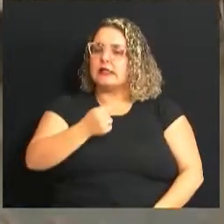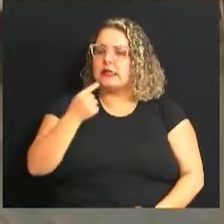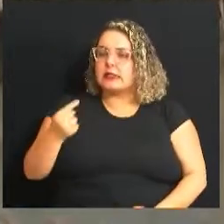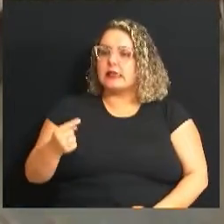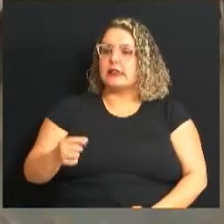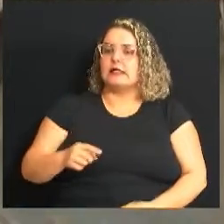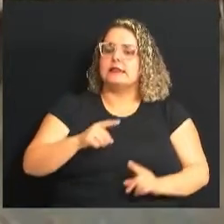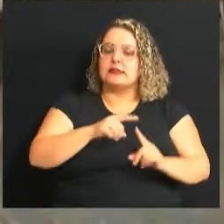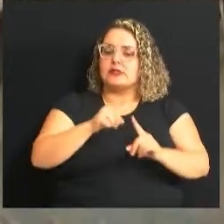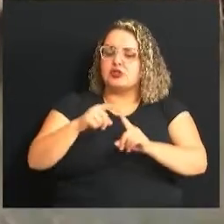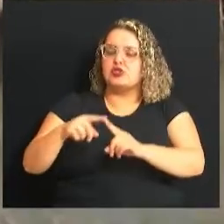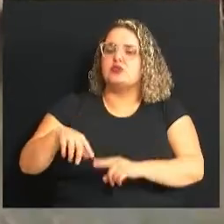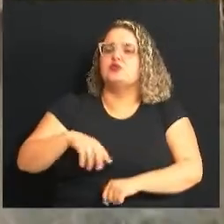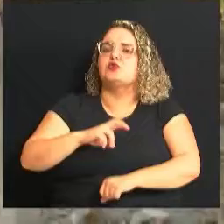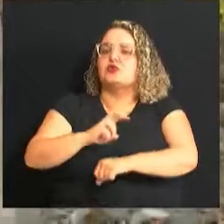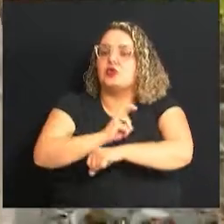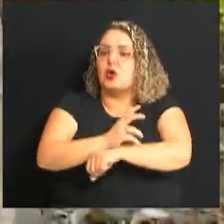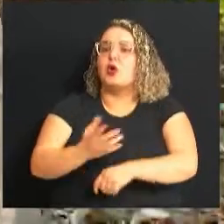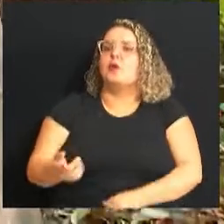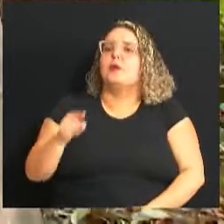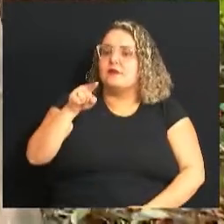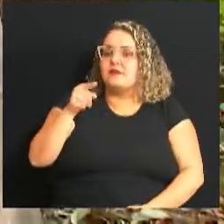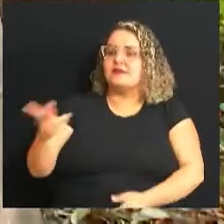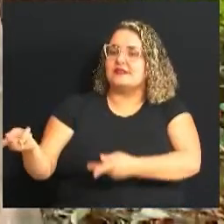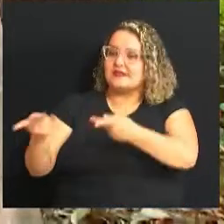para você de casa aí poder vir visitar. Vamos ver.